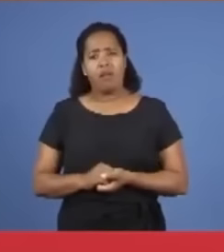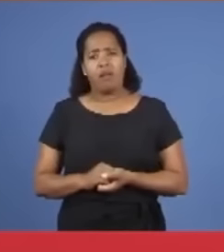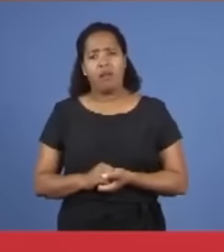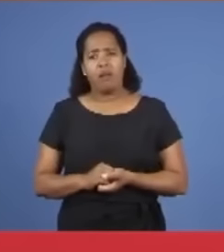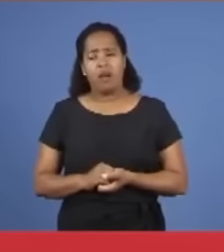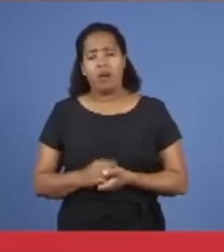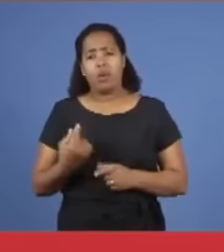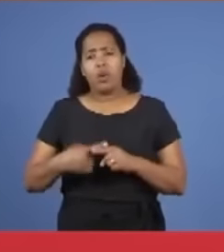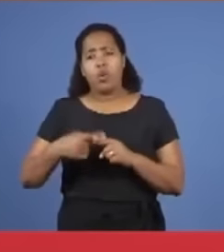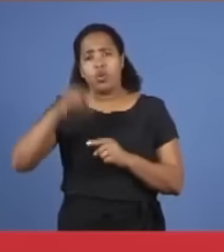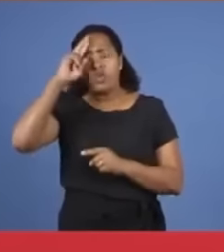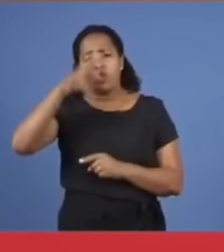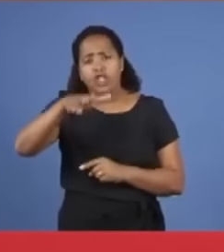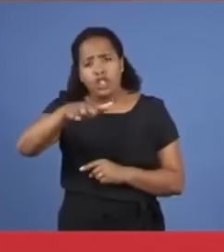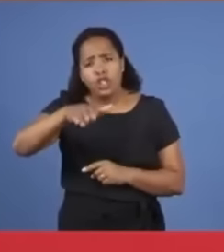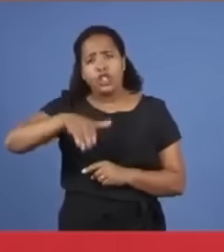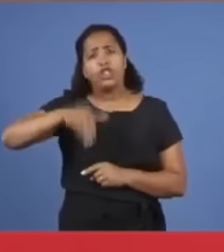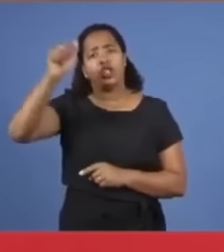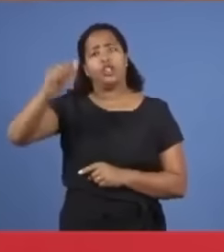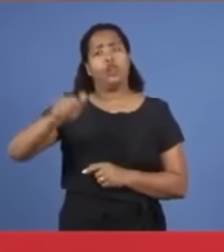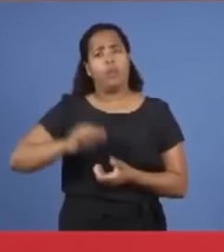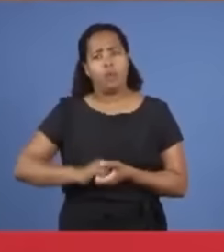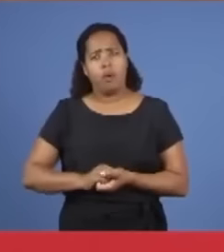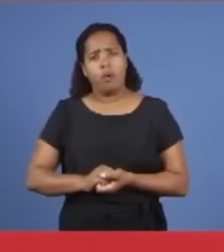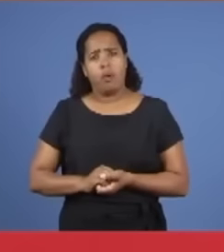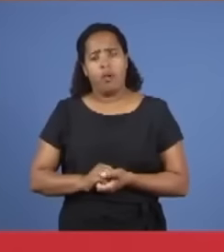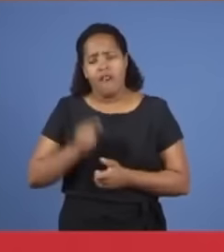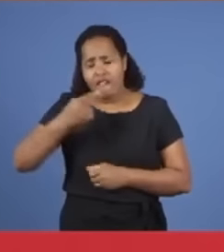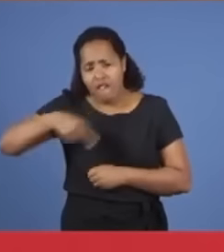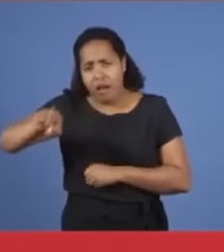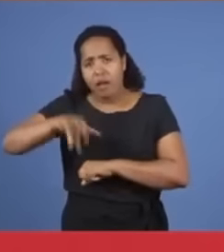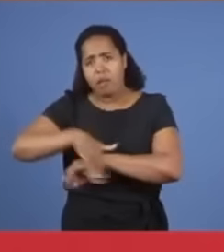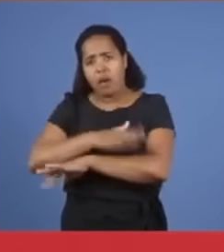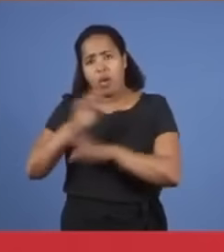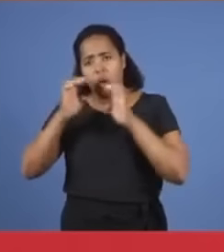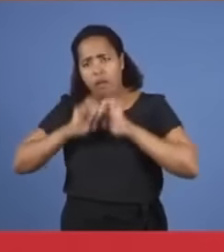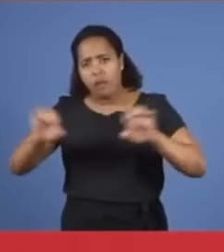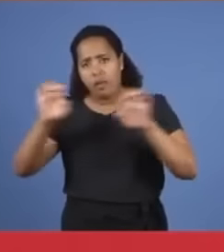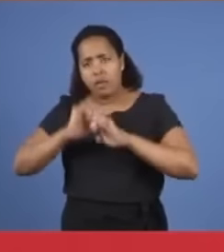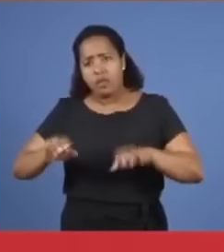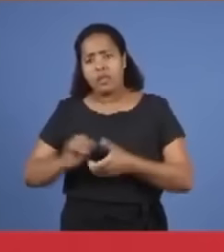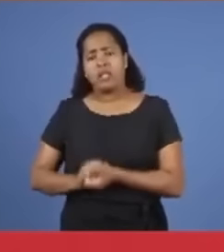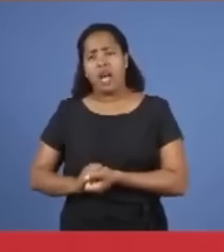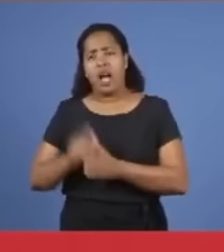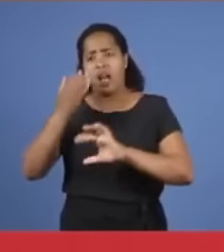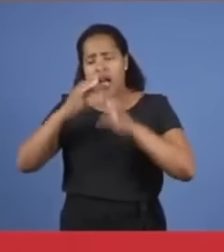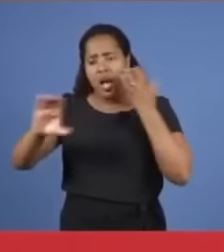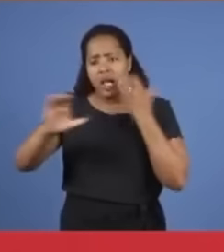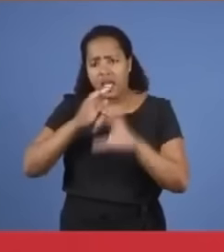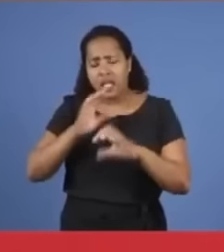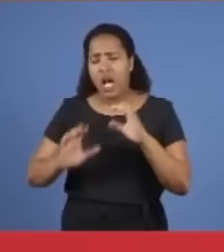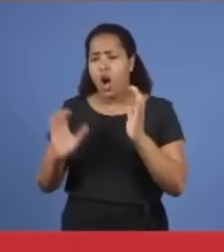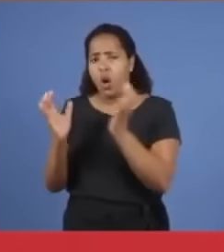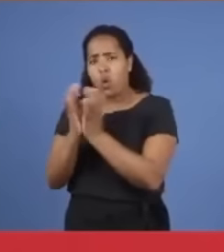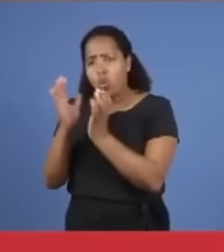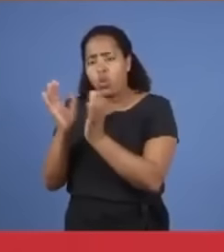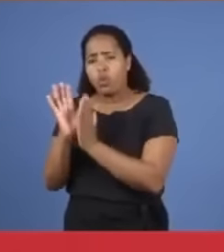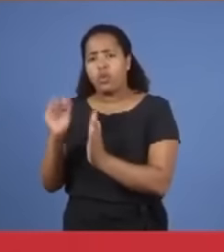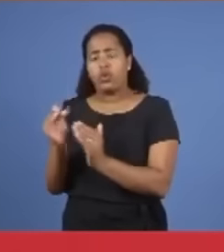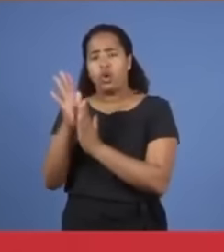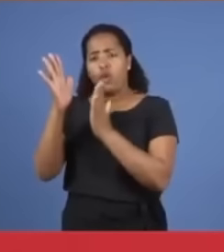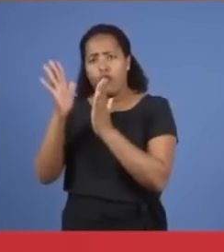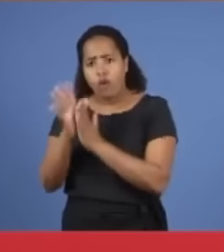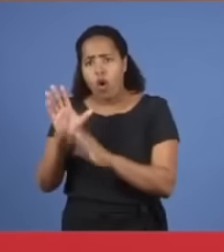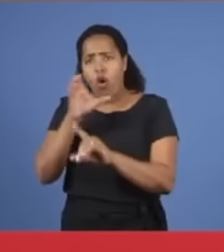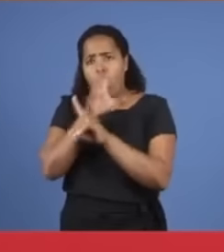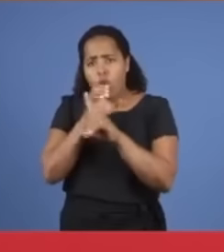Porque o Senhor te chamou para isso. Vá para as ruas evangelizar. Vá para as cantatas. Vá para o grupo de louvor, para as vigílias.